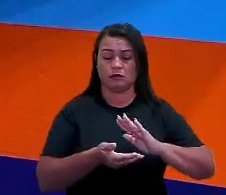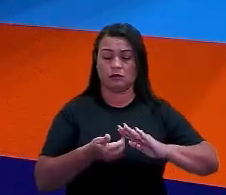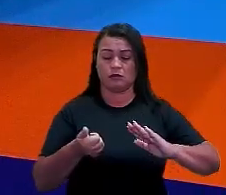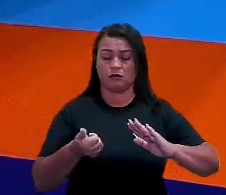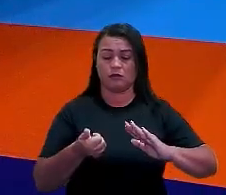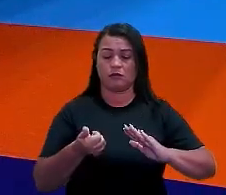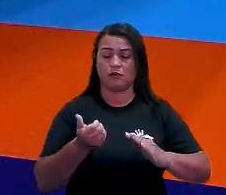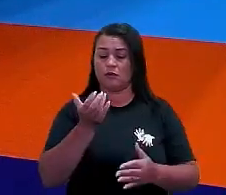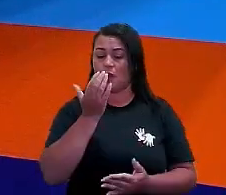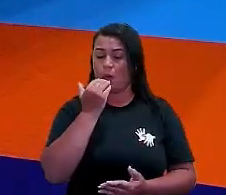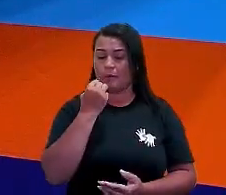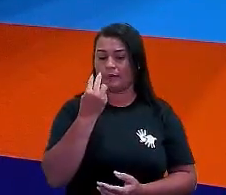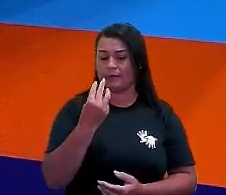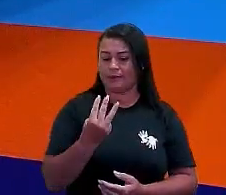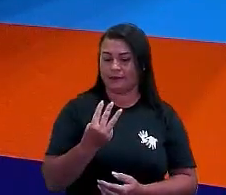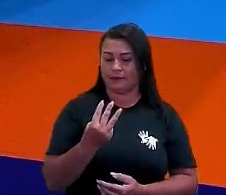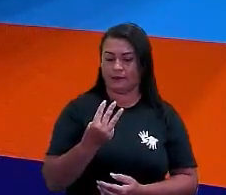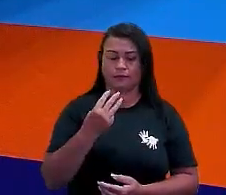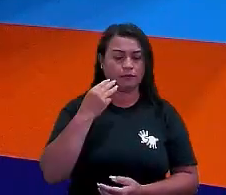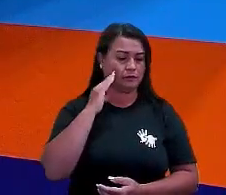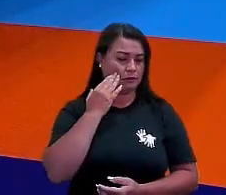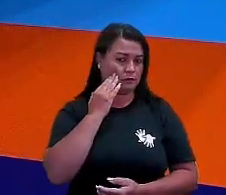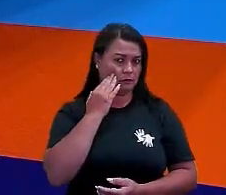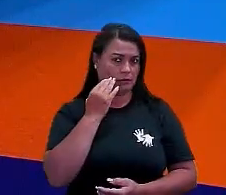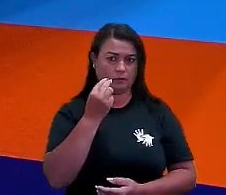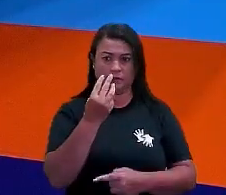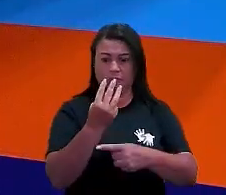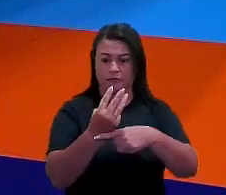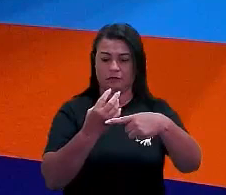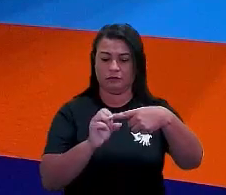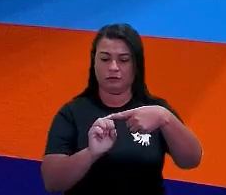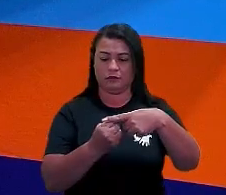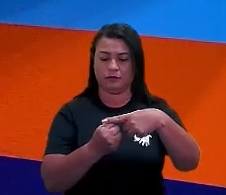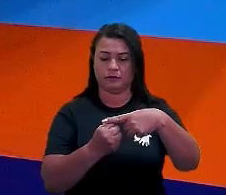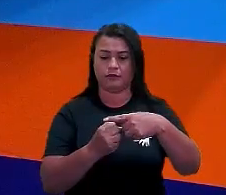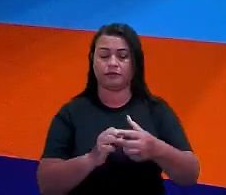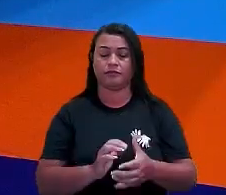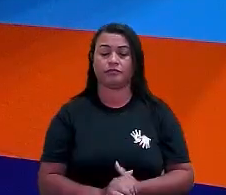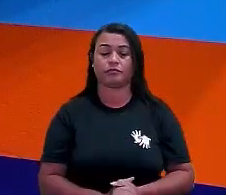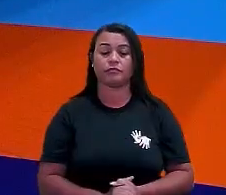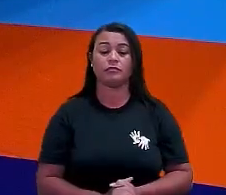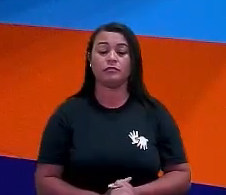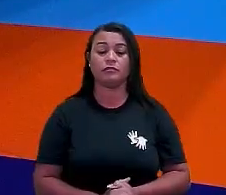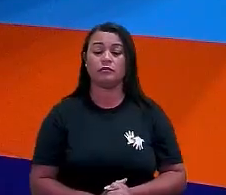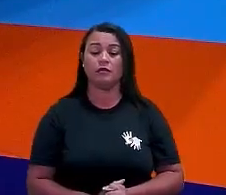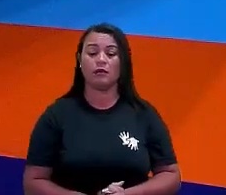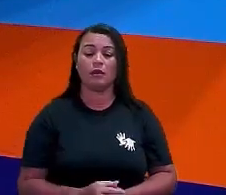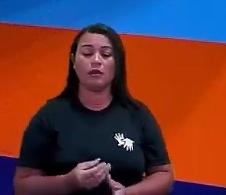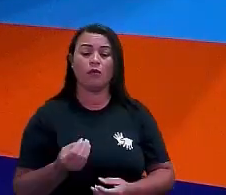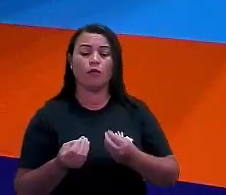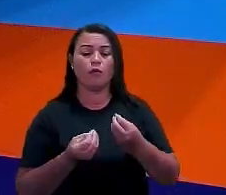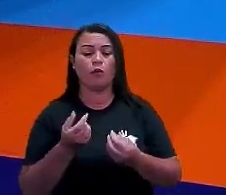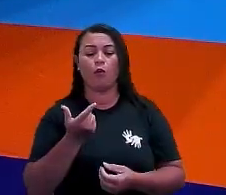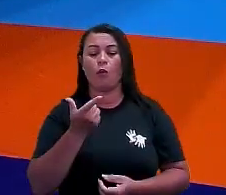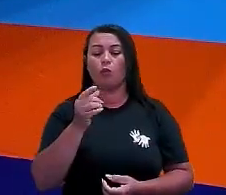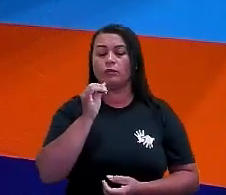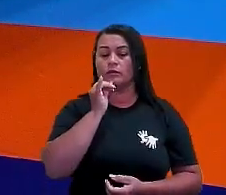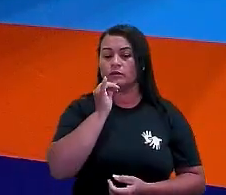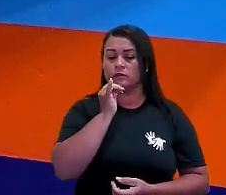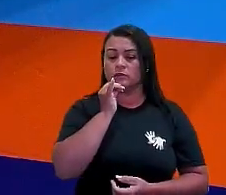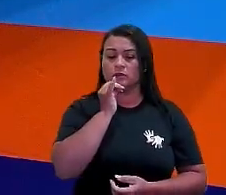na minha fração, 3/8, tá bom? Ó, vamos ver outros